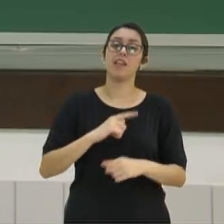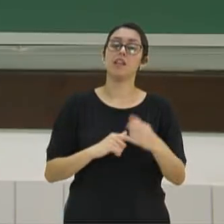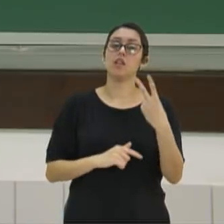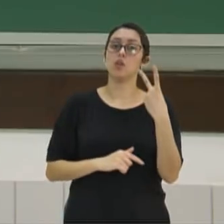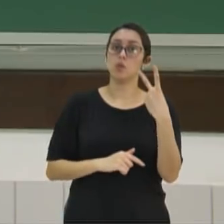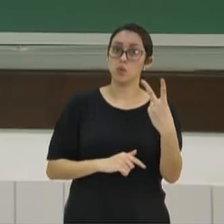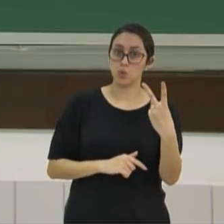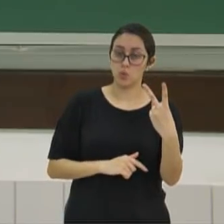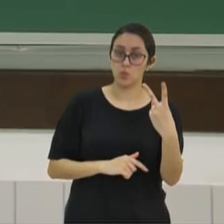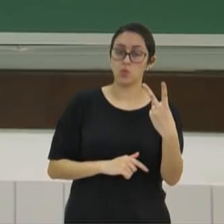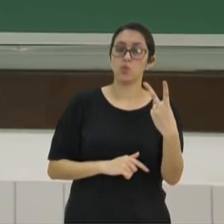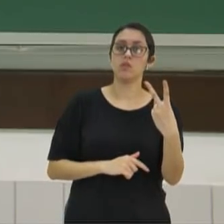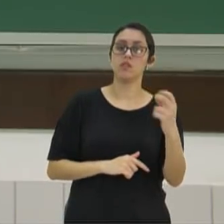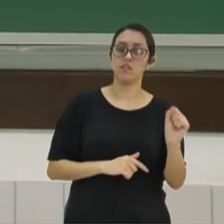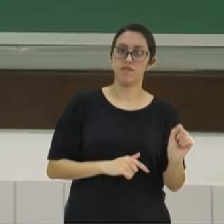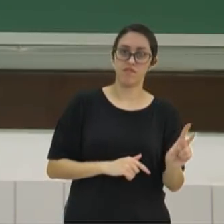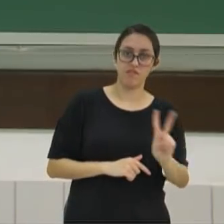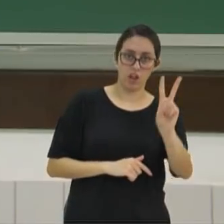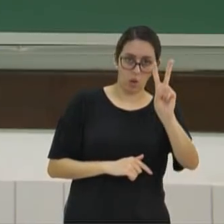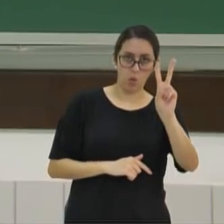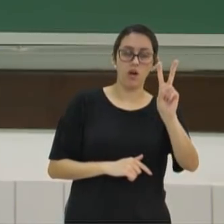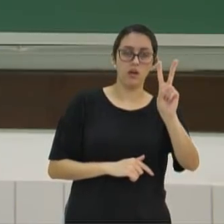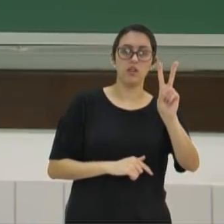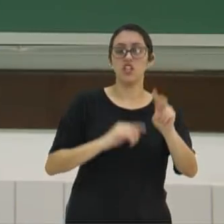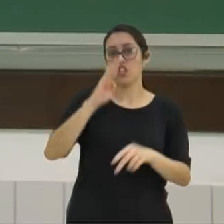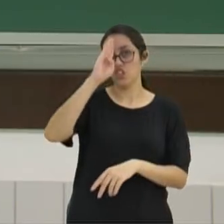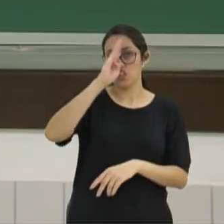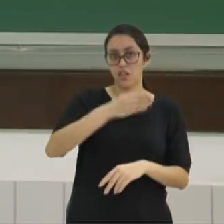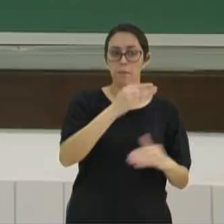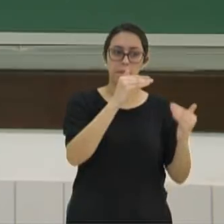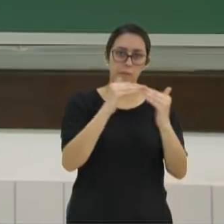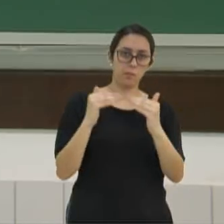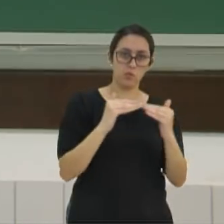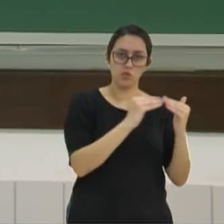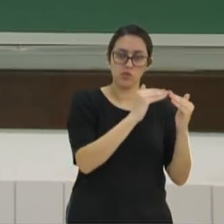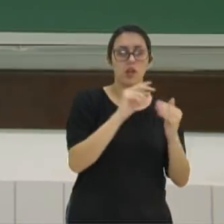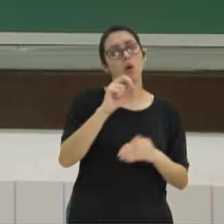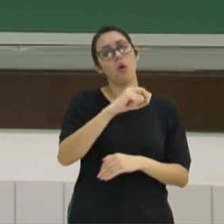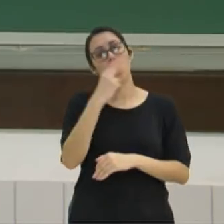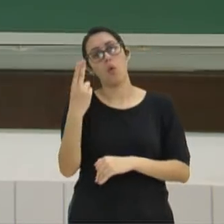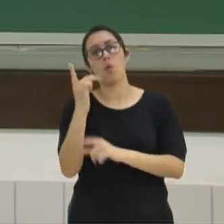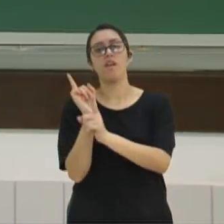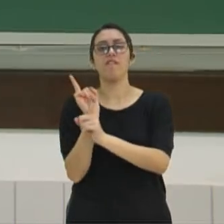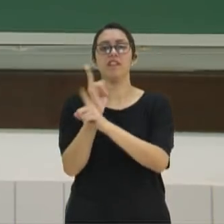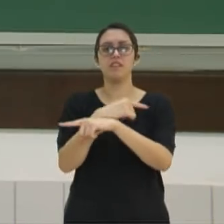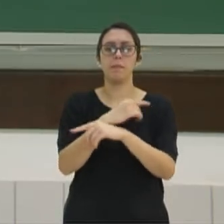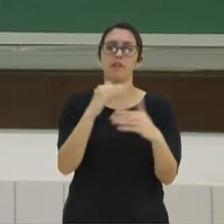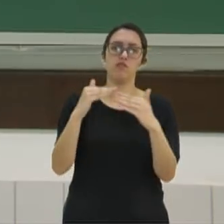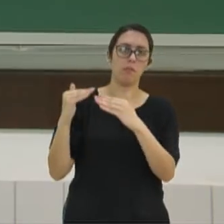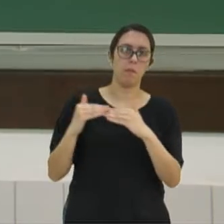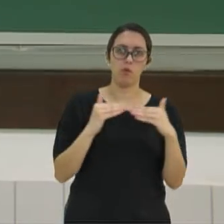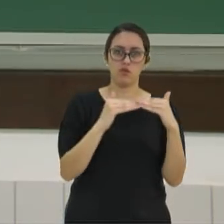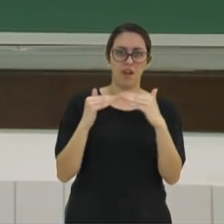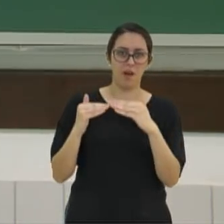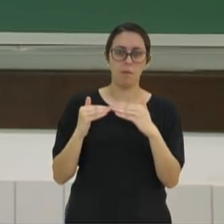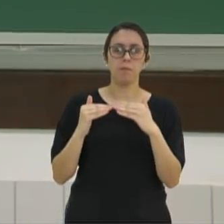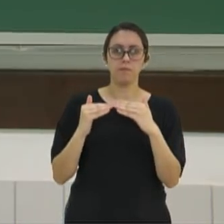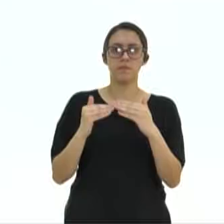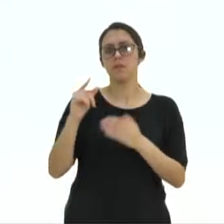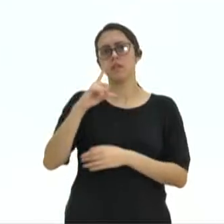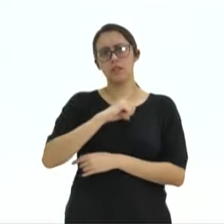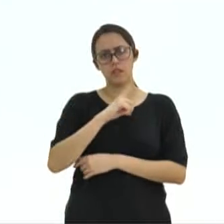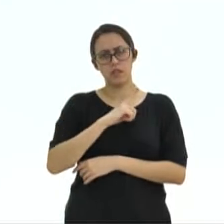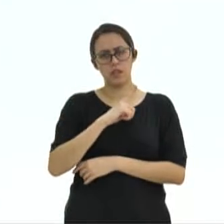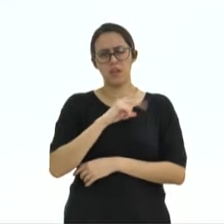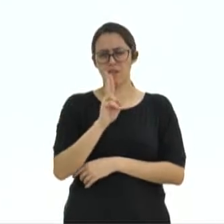grandezas diretamente proporcional ou inversamente proporcional, beleza? Recebe esse nome,